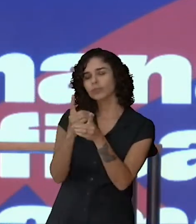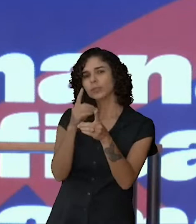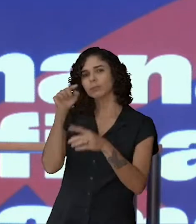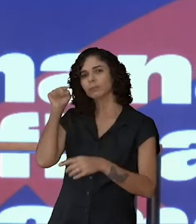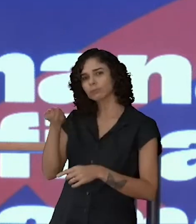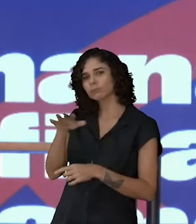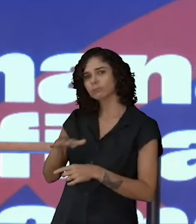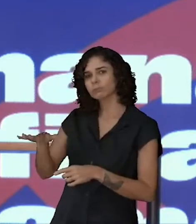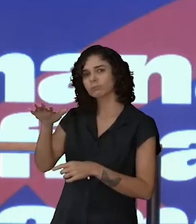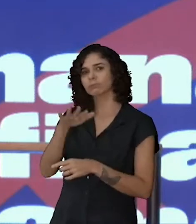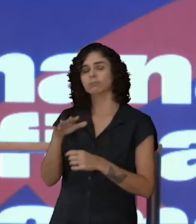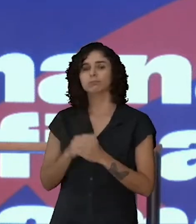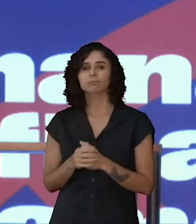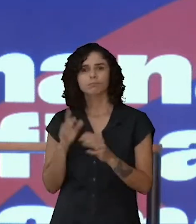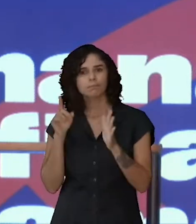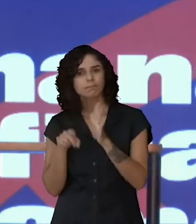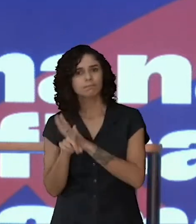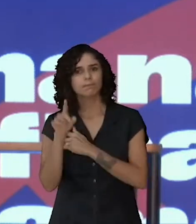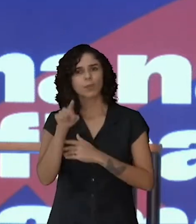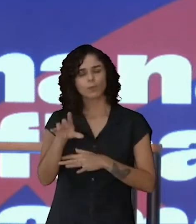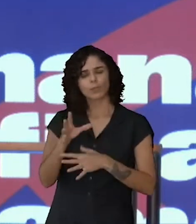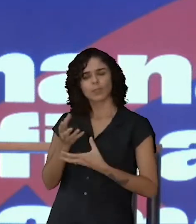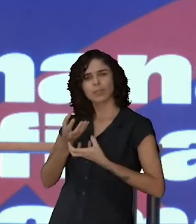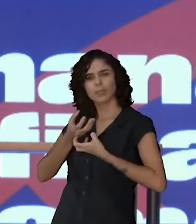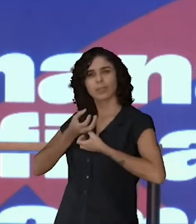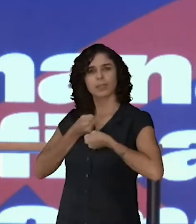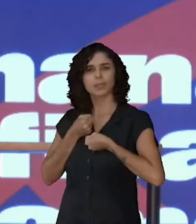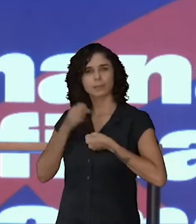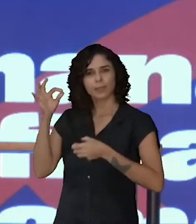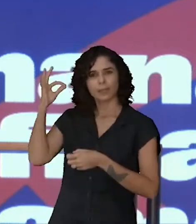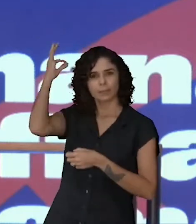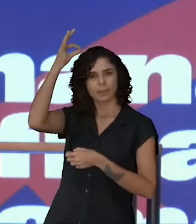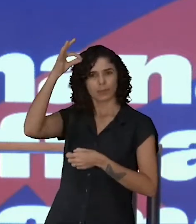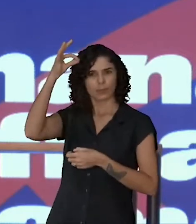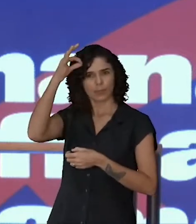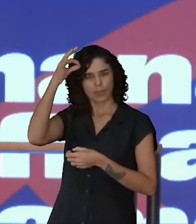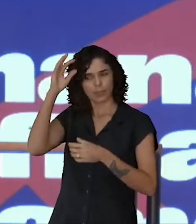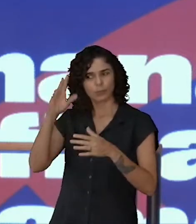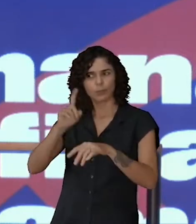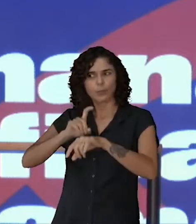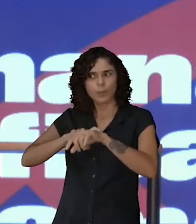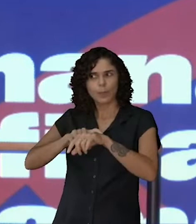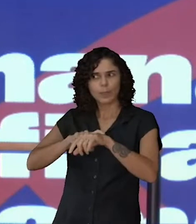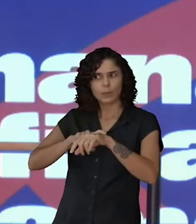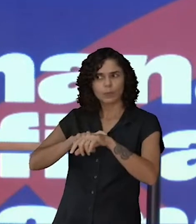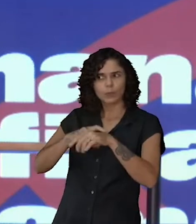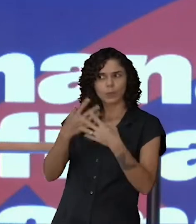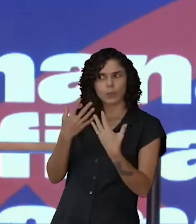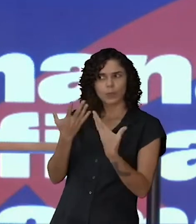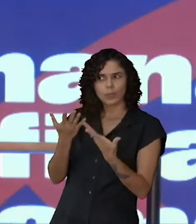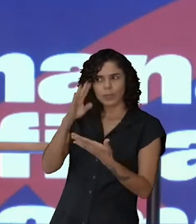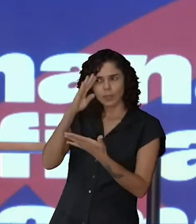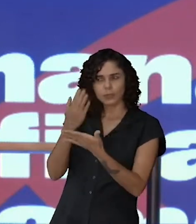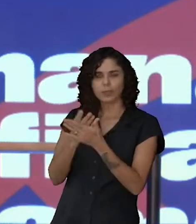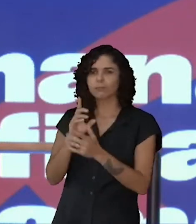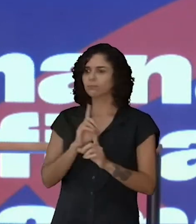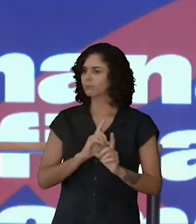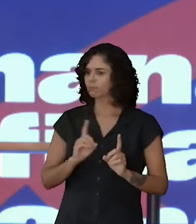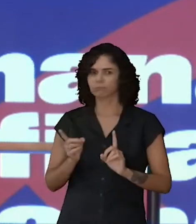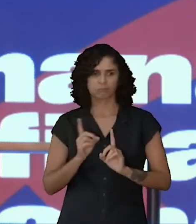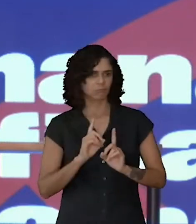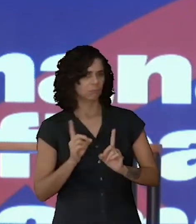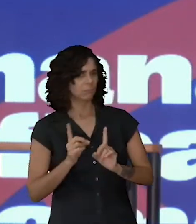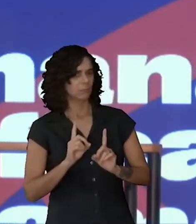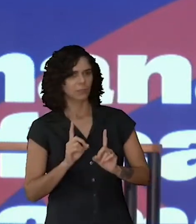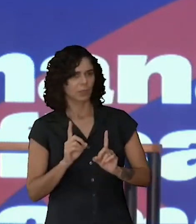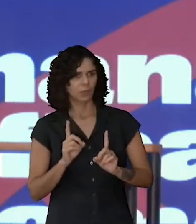perguntou: vocês receberam o Espírito Santo quando creram? Não, responderam eles. Nem sequer ouvimos